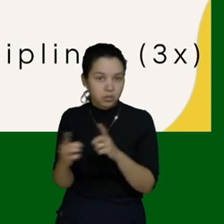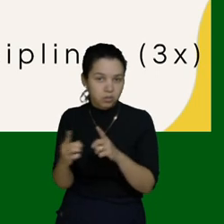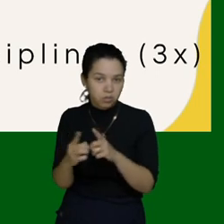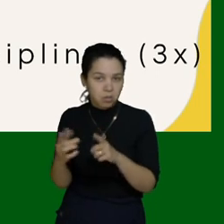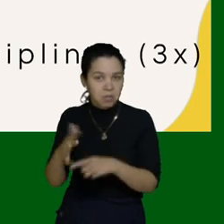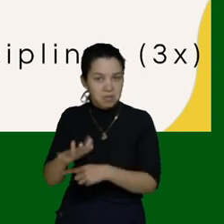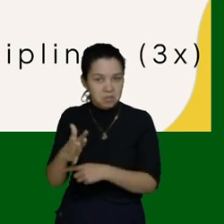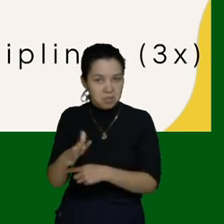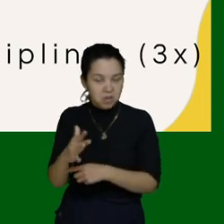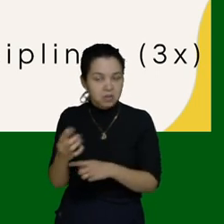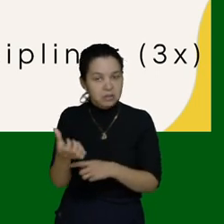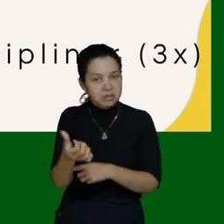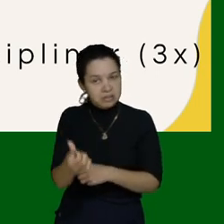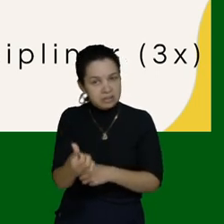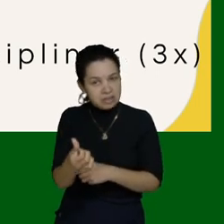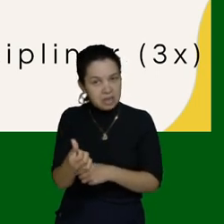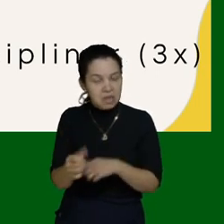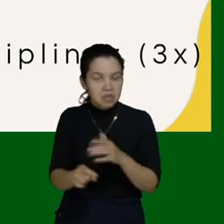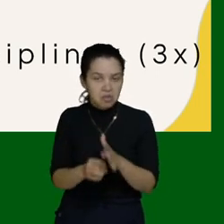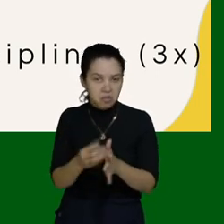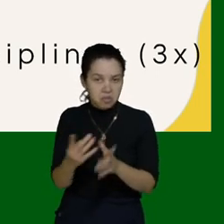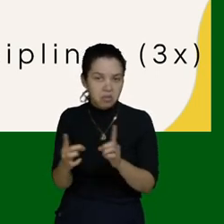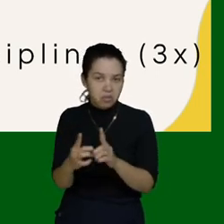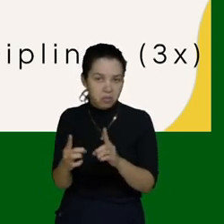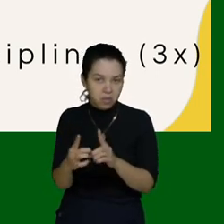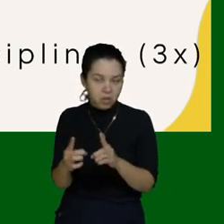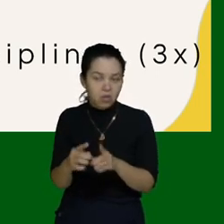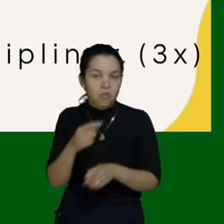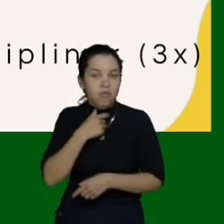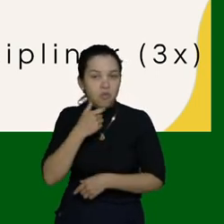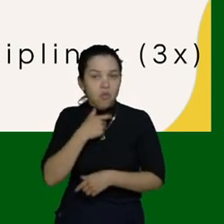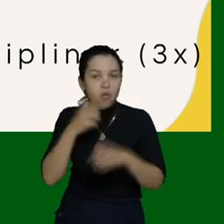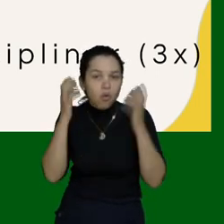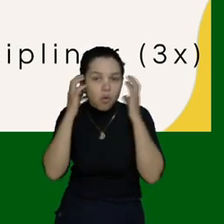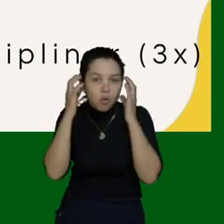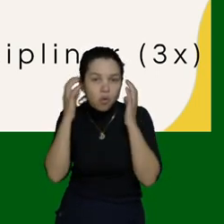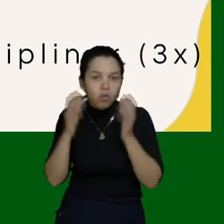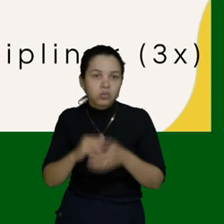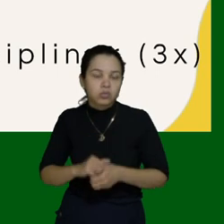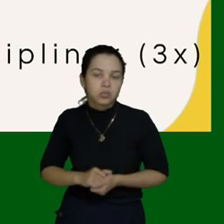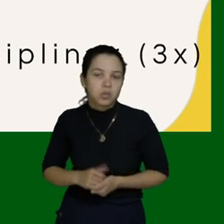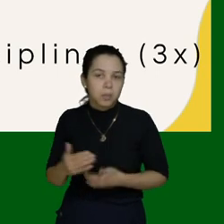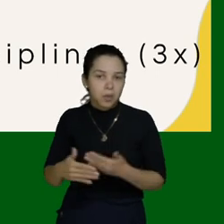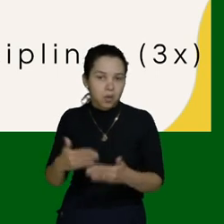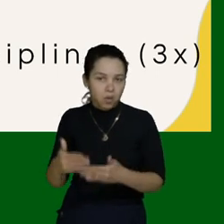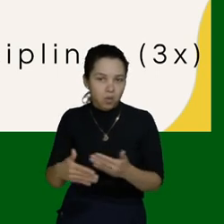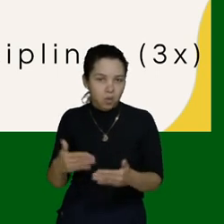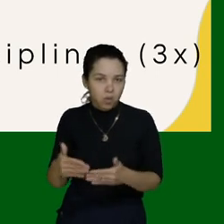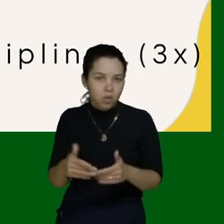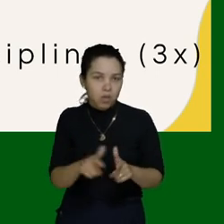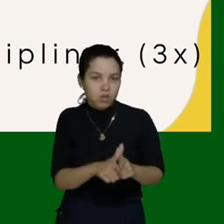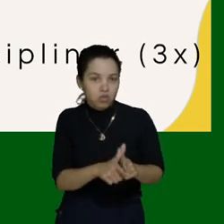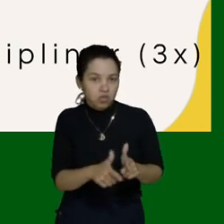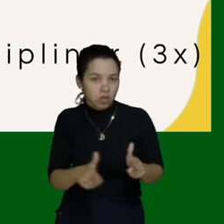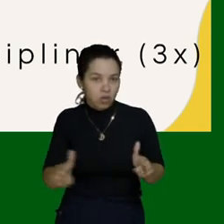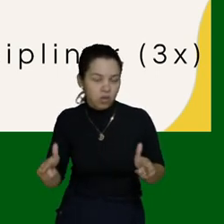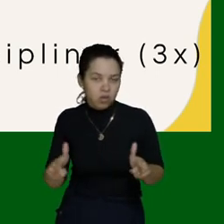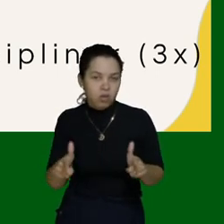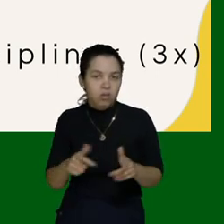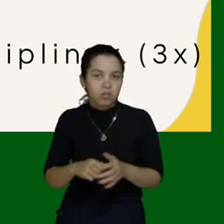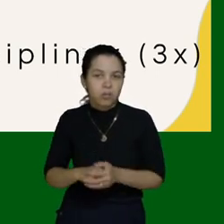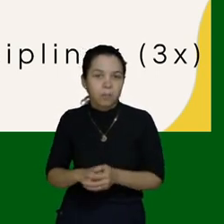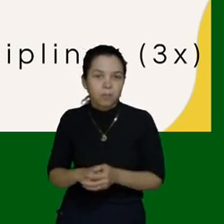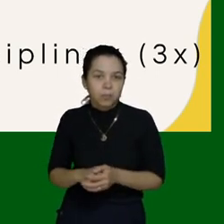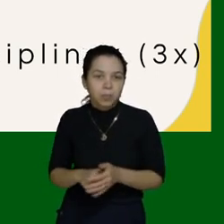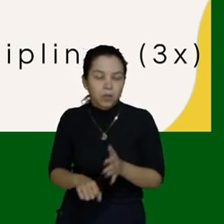seis atendimentos a fono o protocolo da fono é um pouquinho menos extenso em quatro ou cinco sessões